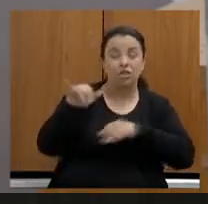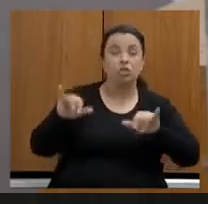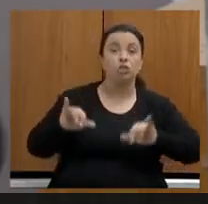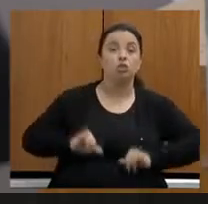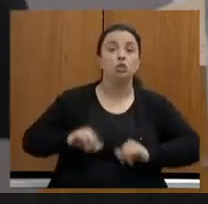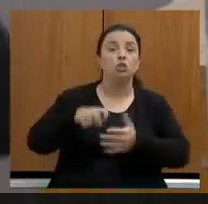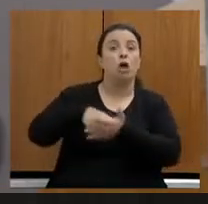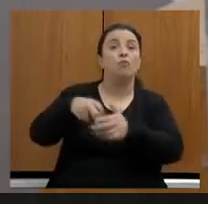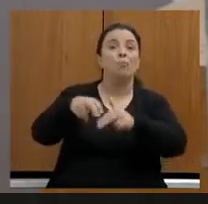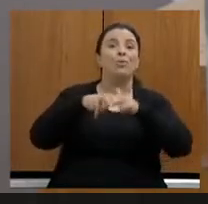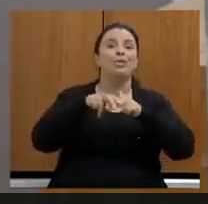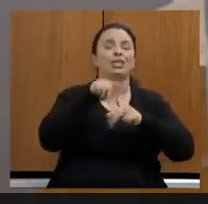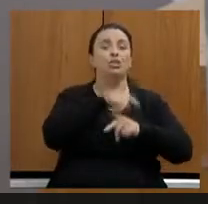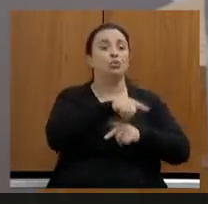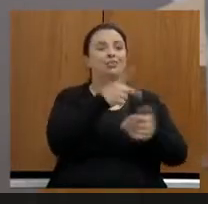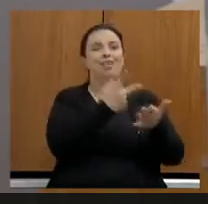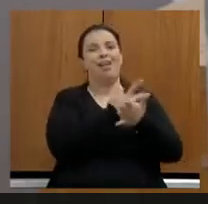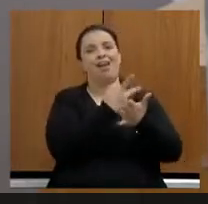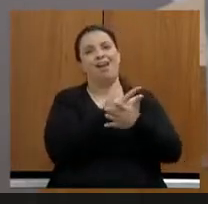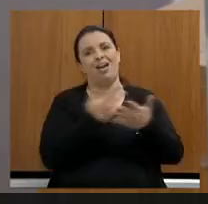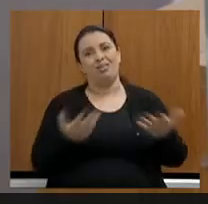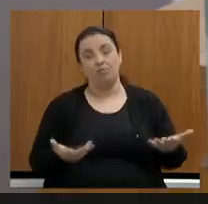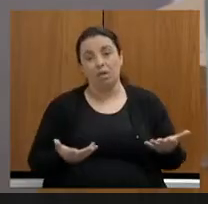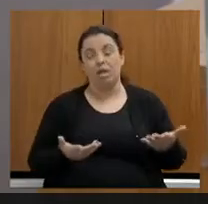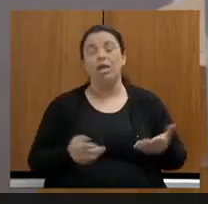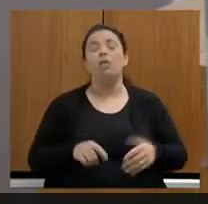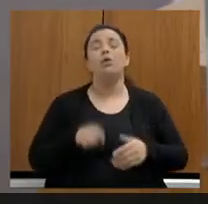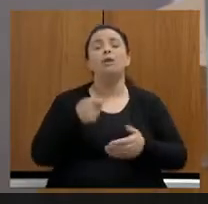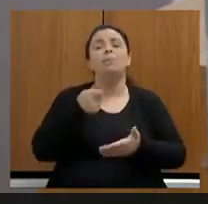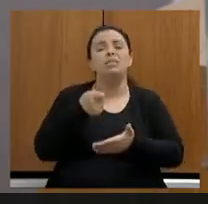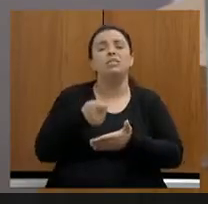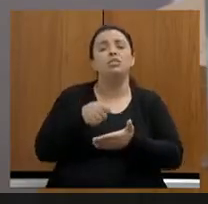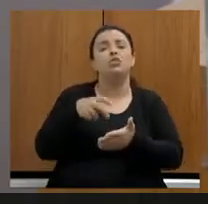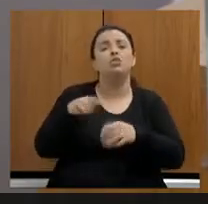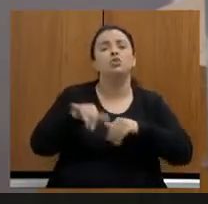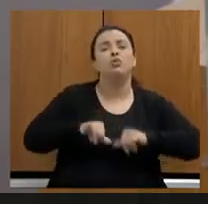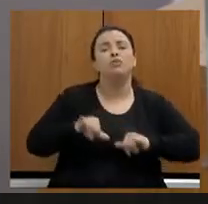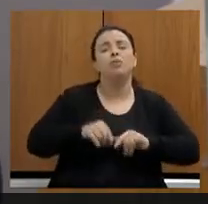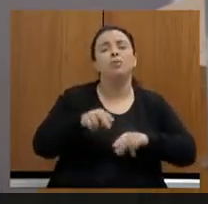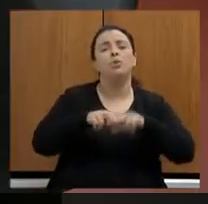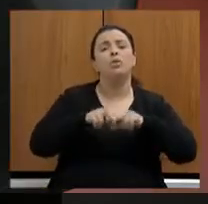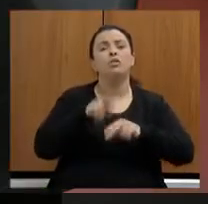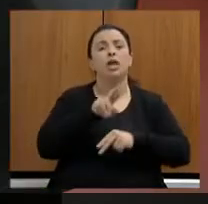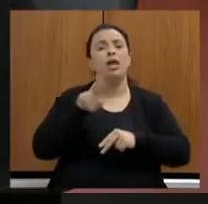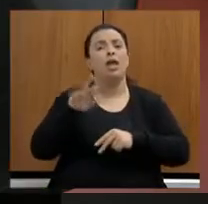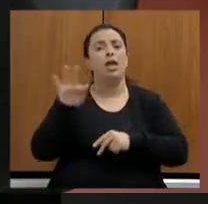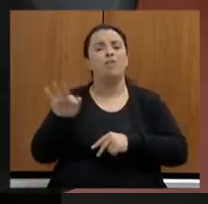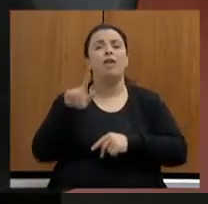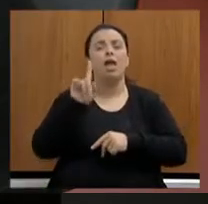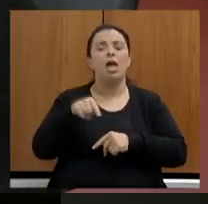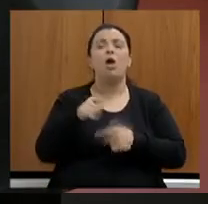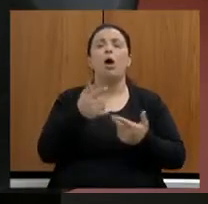tem tempo tem quem tem que pagar isso que a gente de recuperação fiscal são os pecadores Muito obrigado a